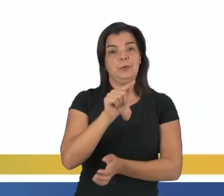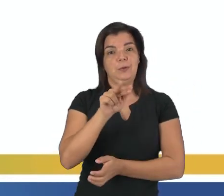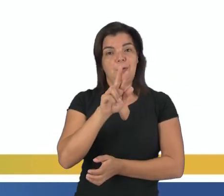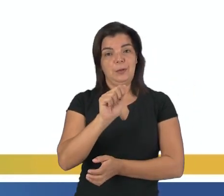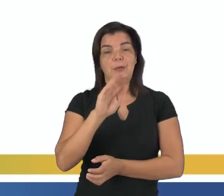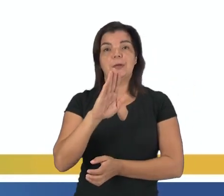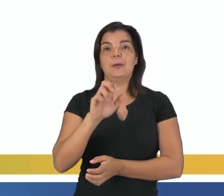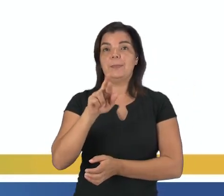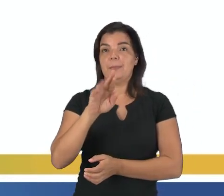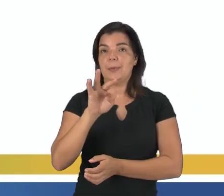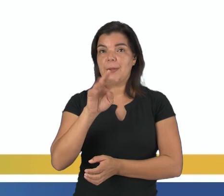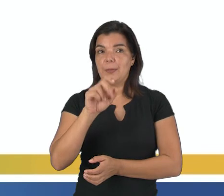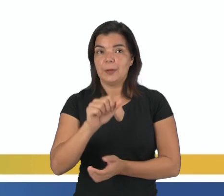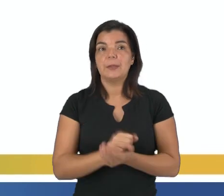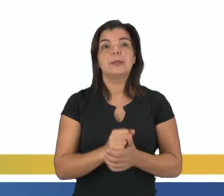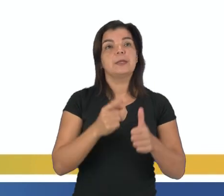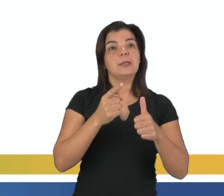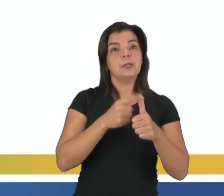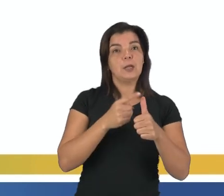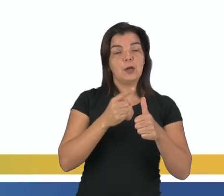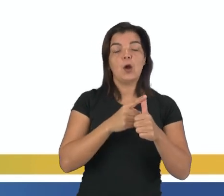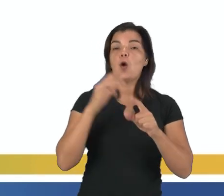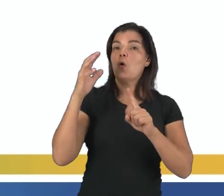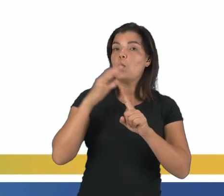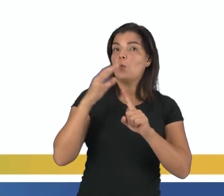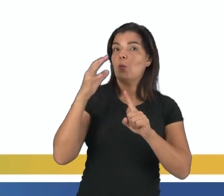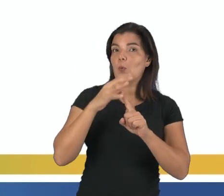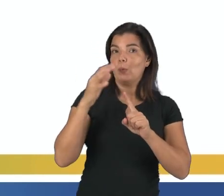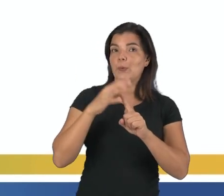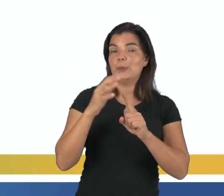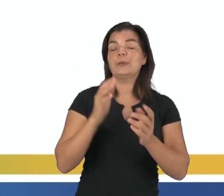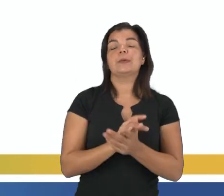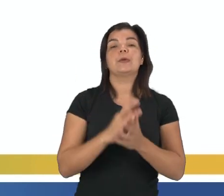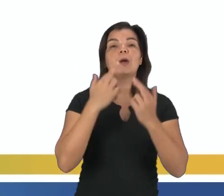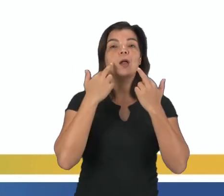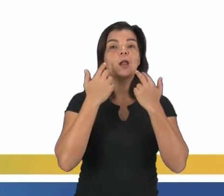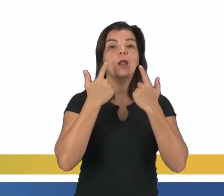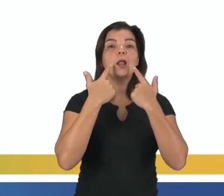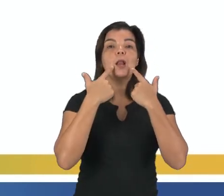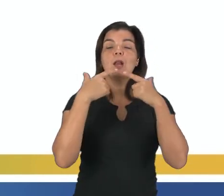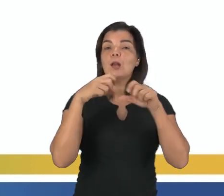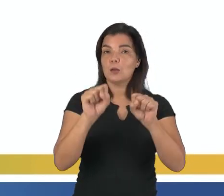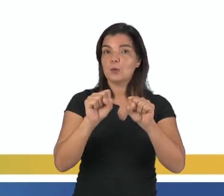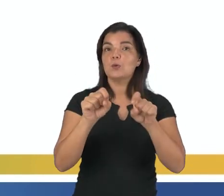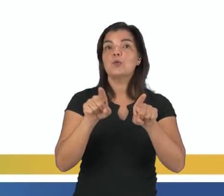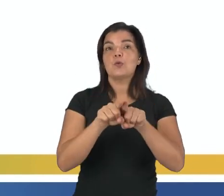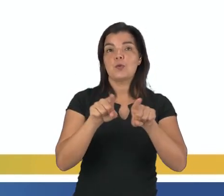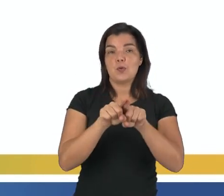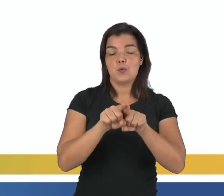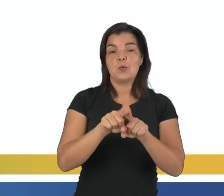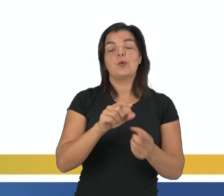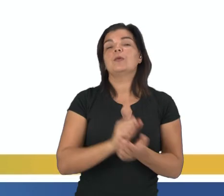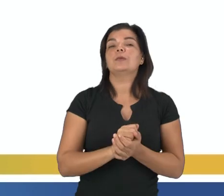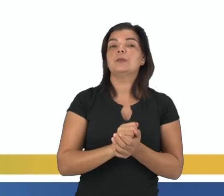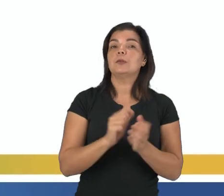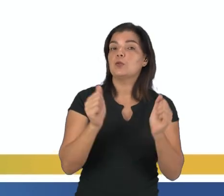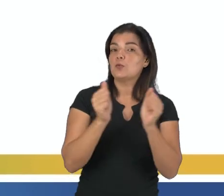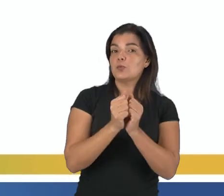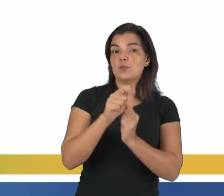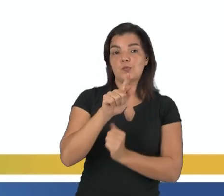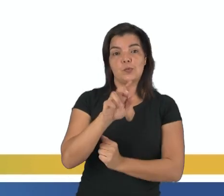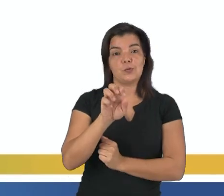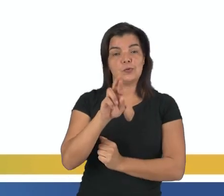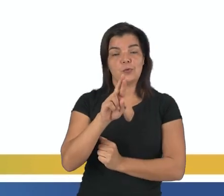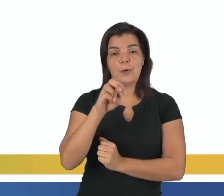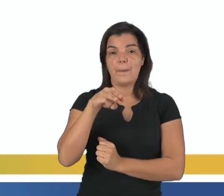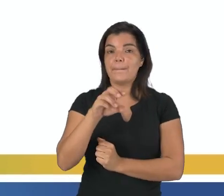tribos germânicas né lá na grã-bretanha e ouvir então a primeira influência linguística que eram as línguas germânicas que se fundiam com o Celta que era